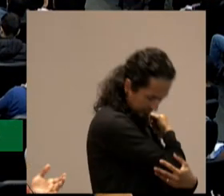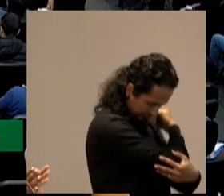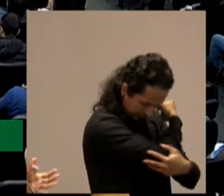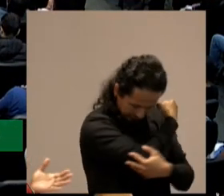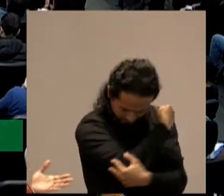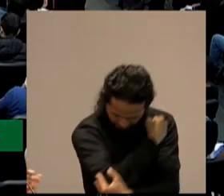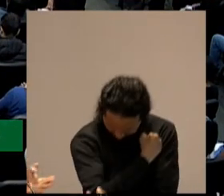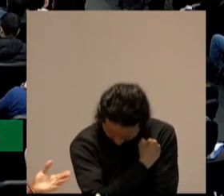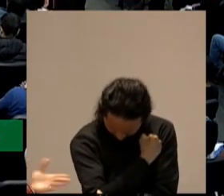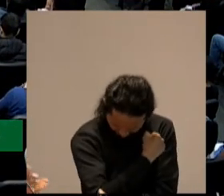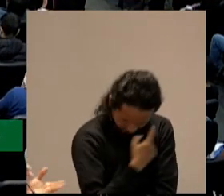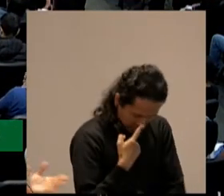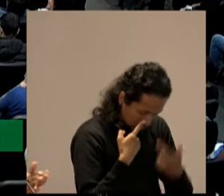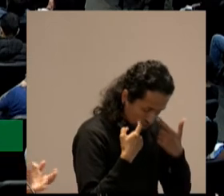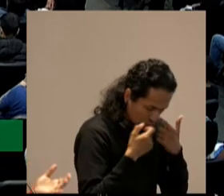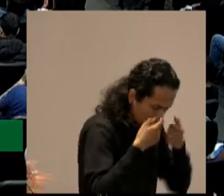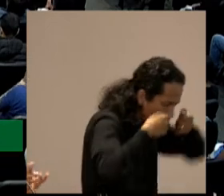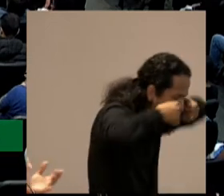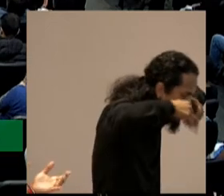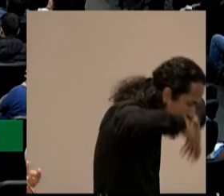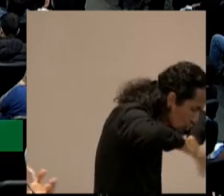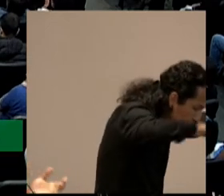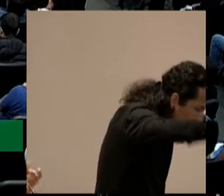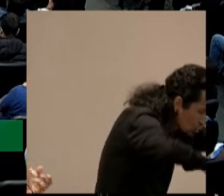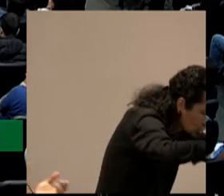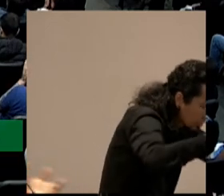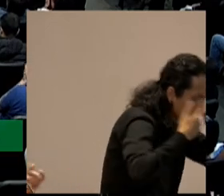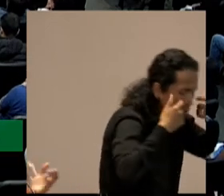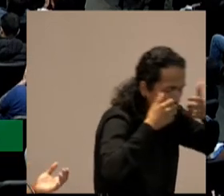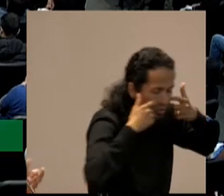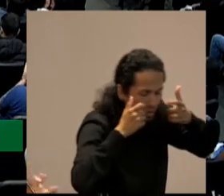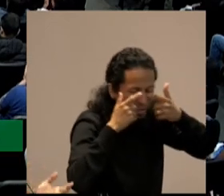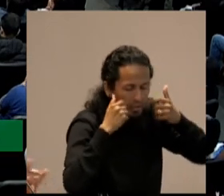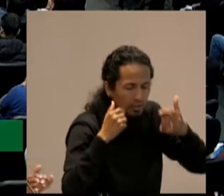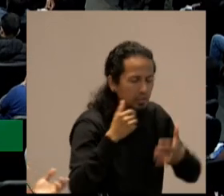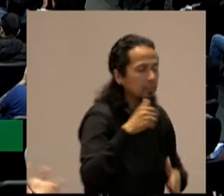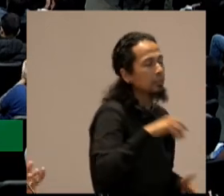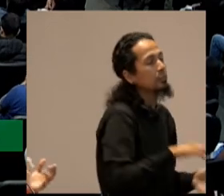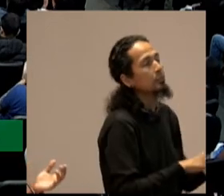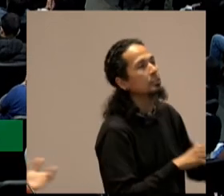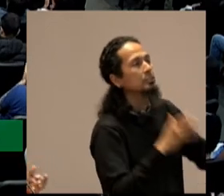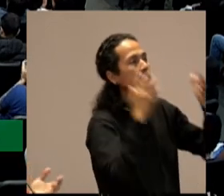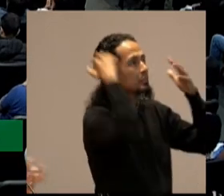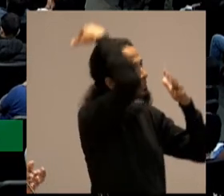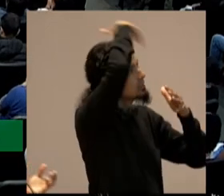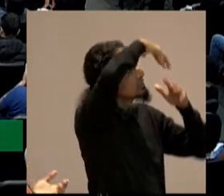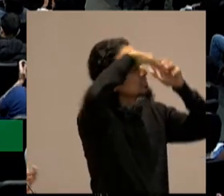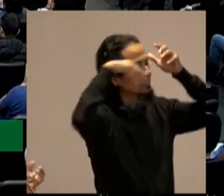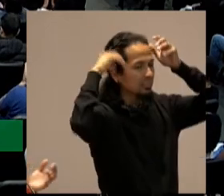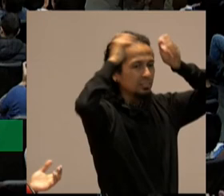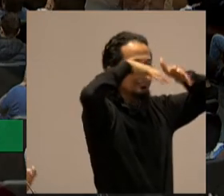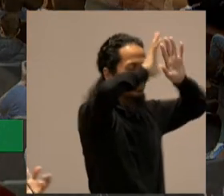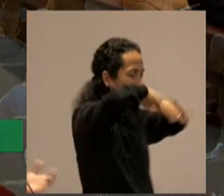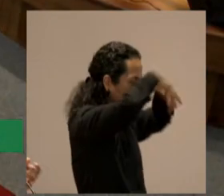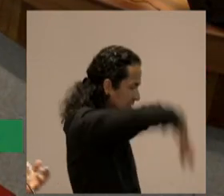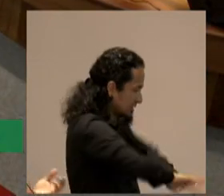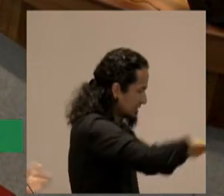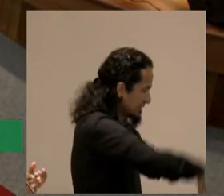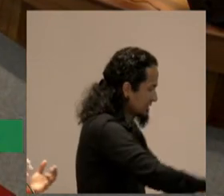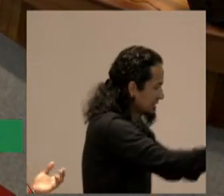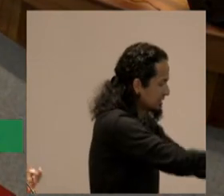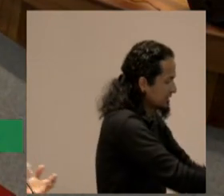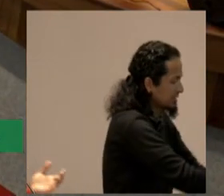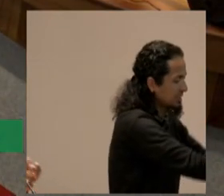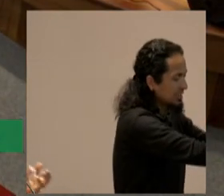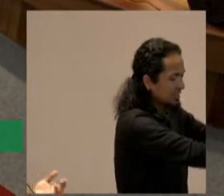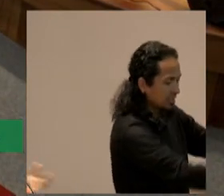chora, lágrima, alegria, pétala de manja, Iansã, Oia,